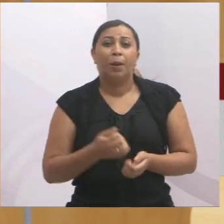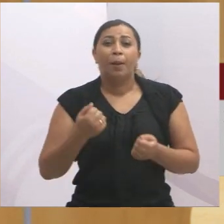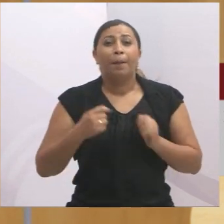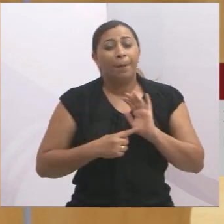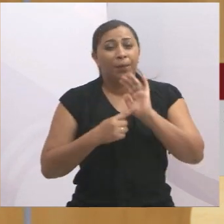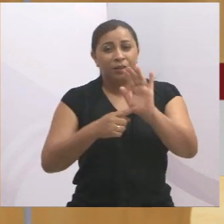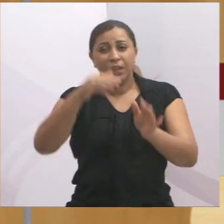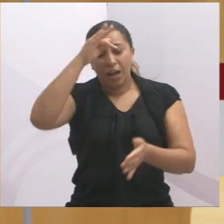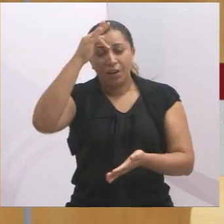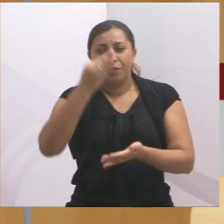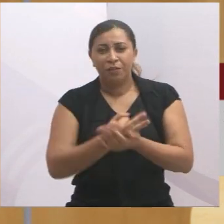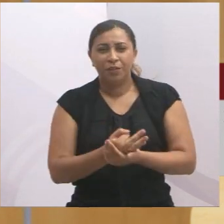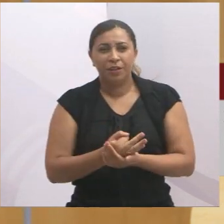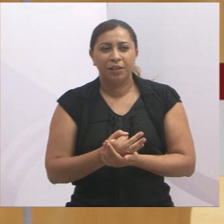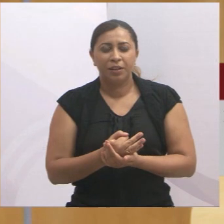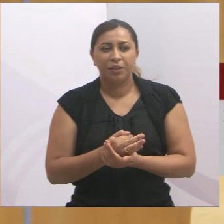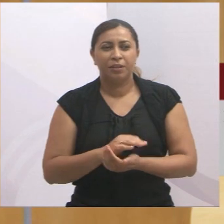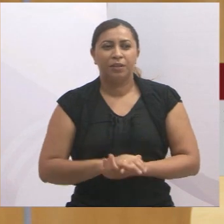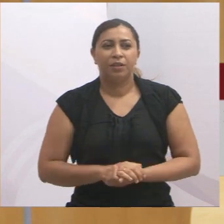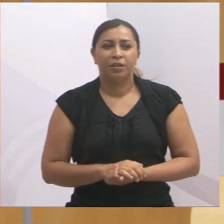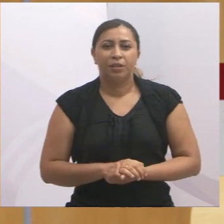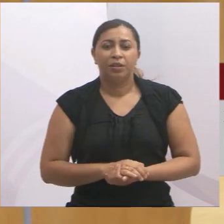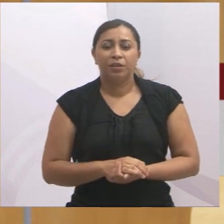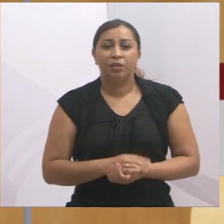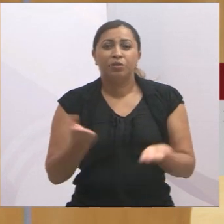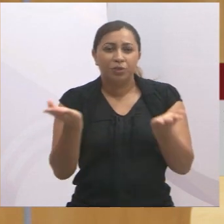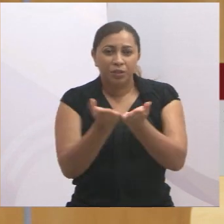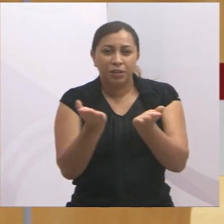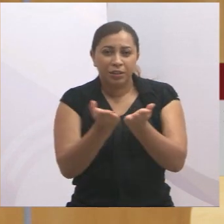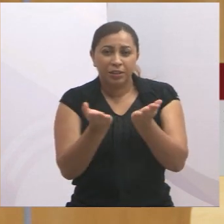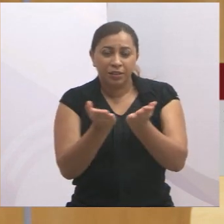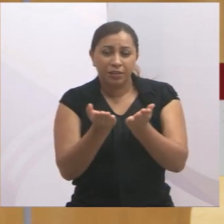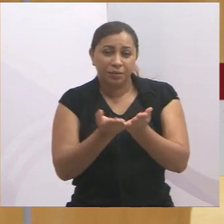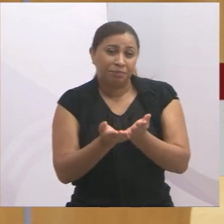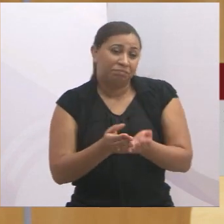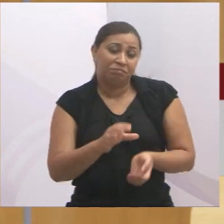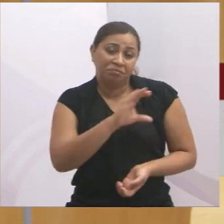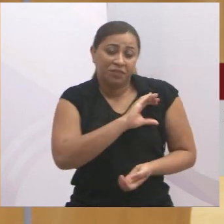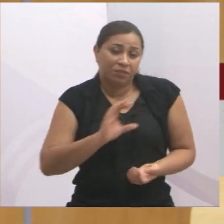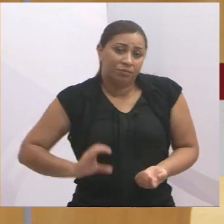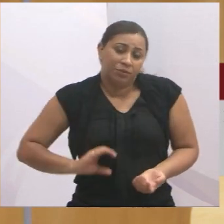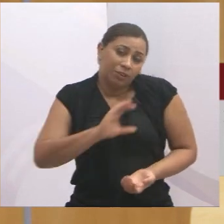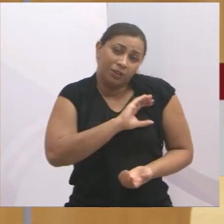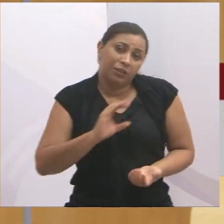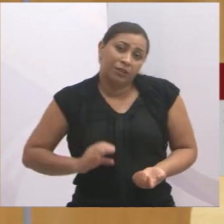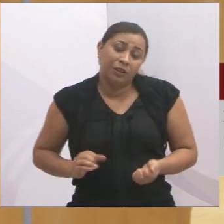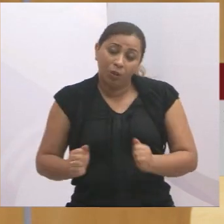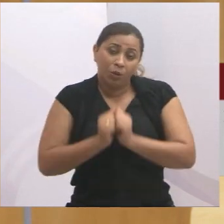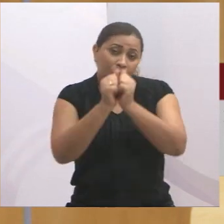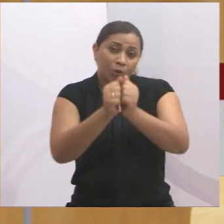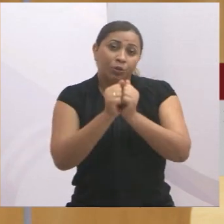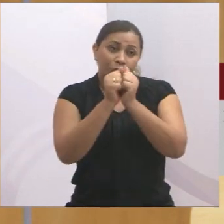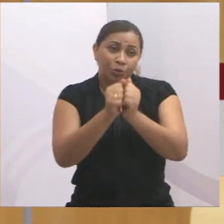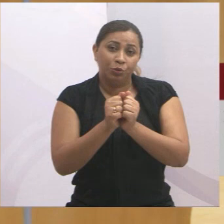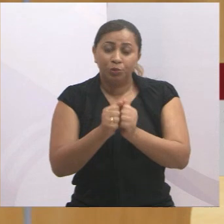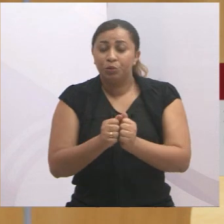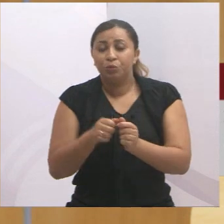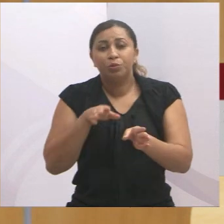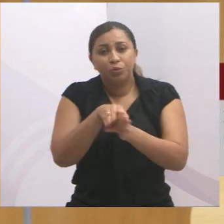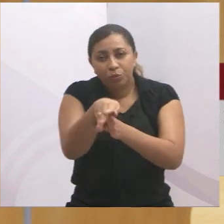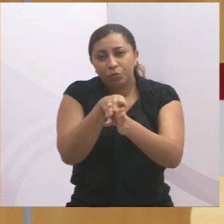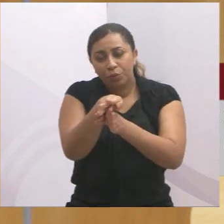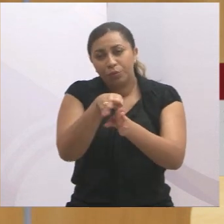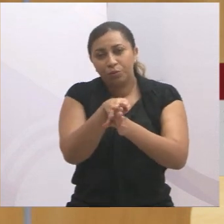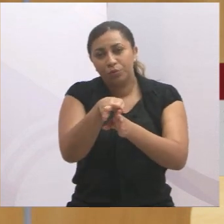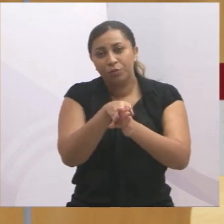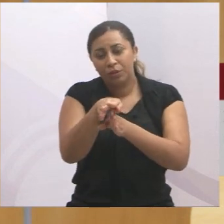fé, que a gente otimize também que os cristãos, as pessoas de fé, de boa vontade, participam dos conselhos,